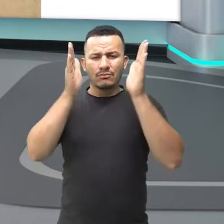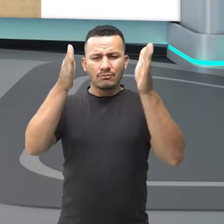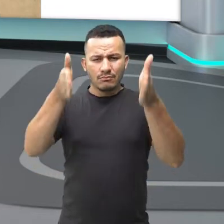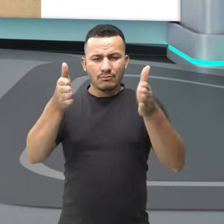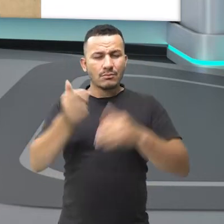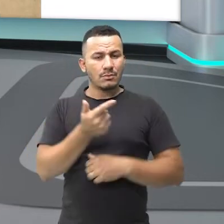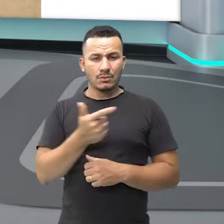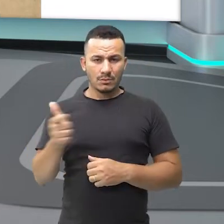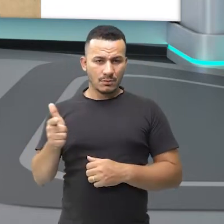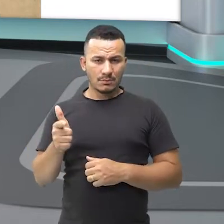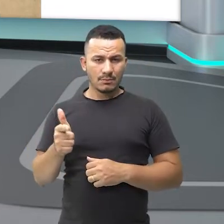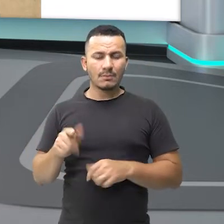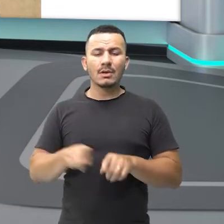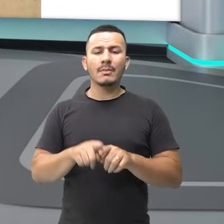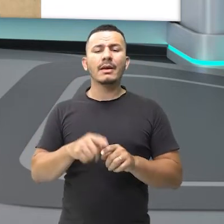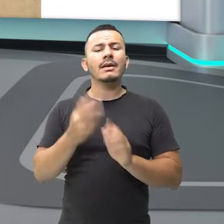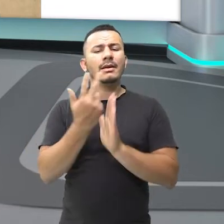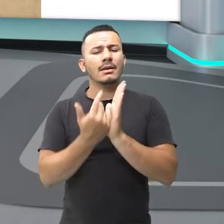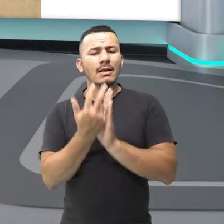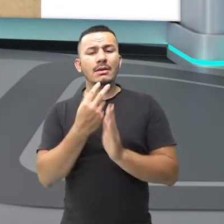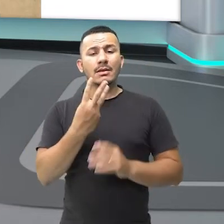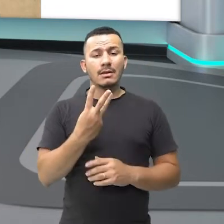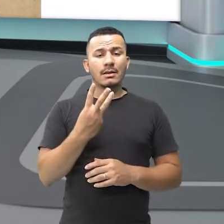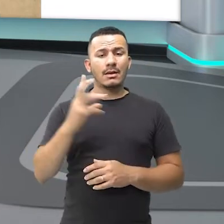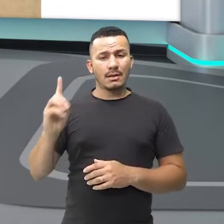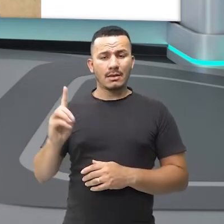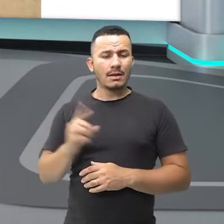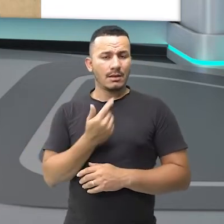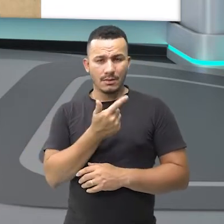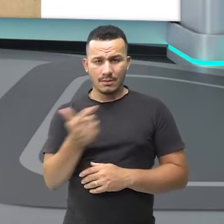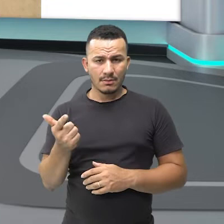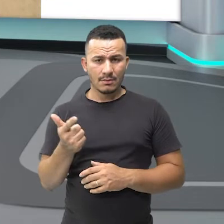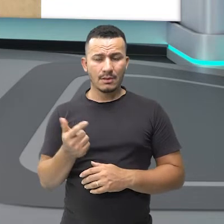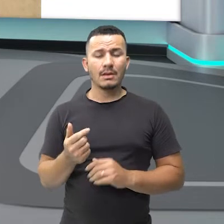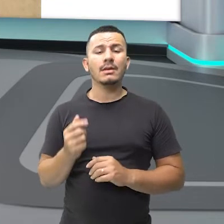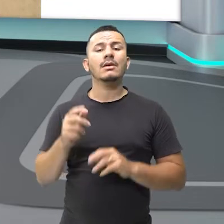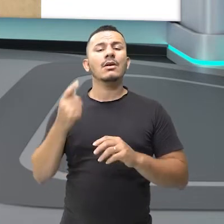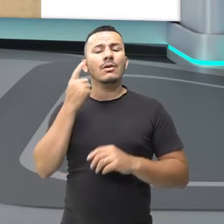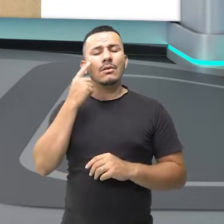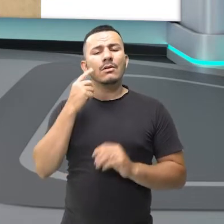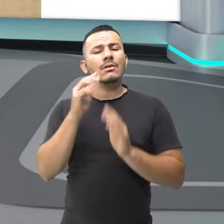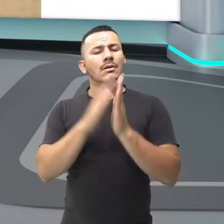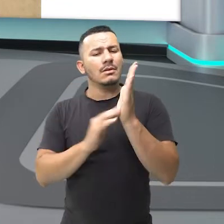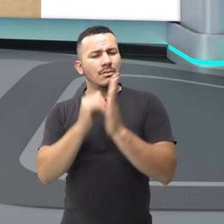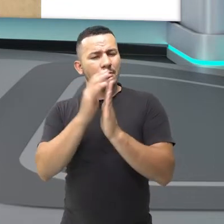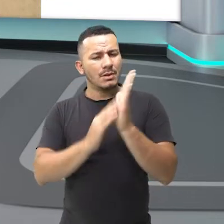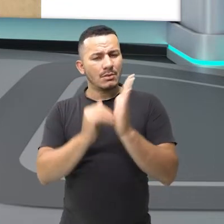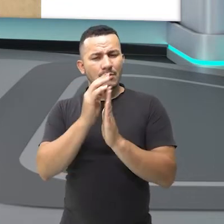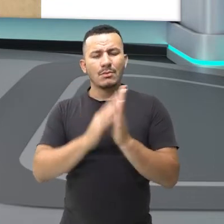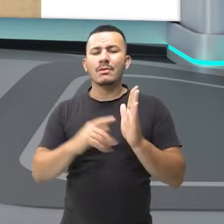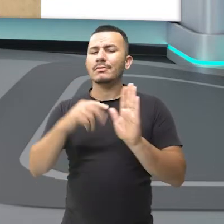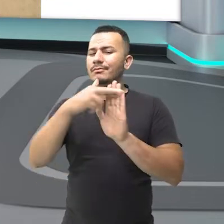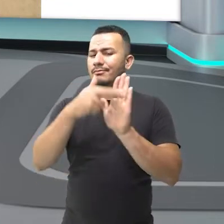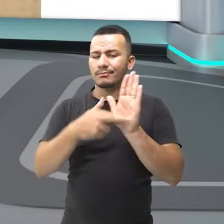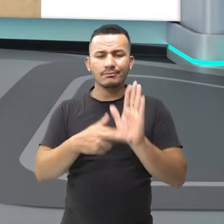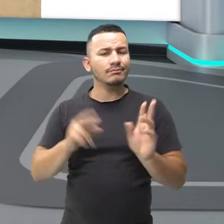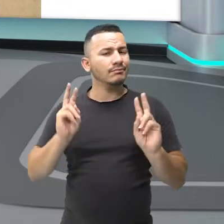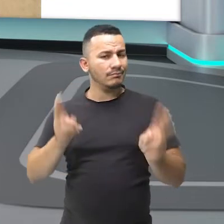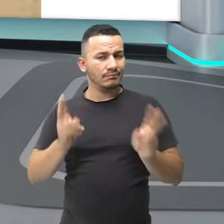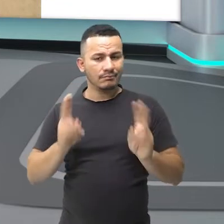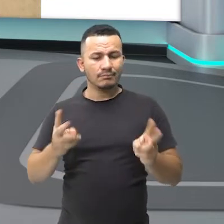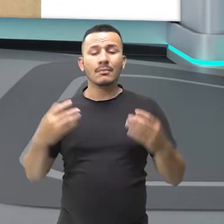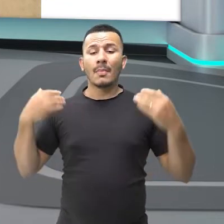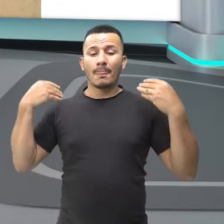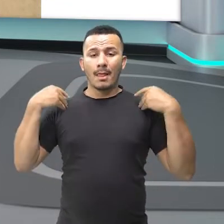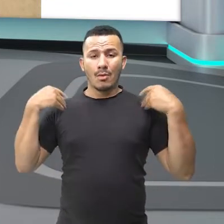perspectiva, imagens tridimensionais. Então, como vocês podem observar aí, todas as pinturas egípcias tinham essa regra, ou seja,